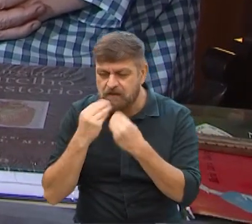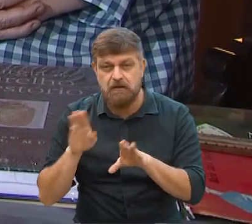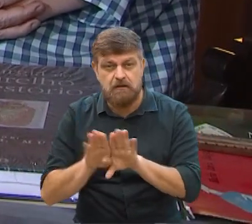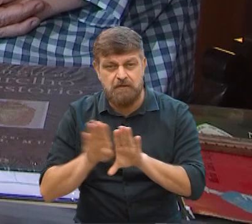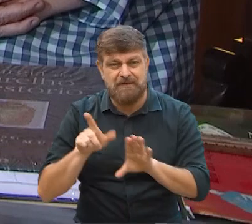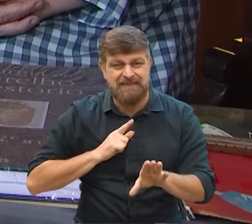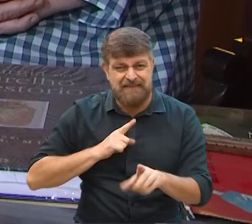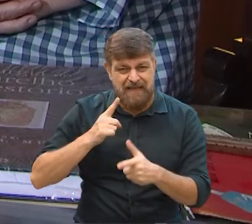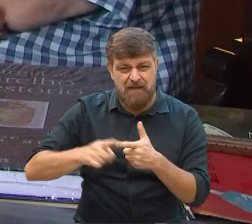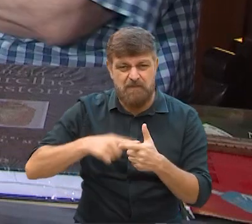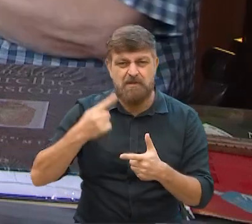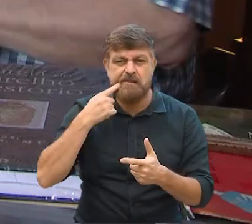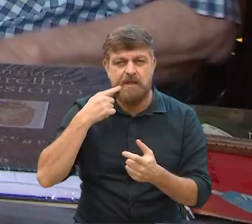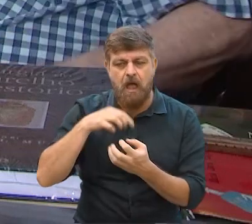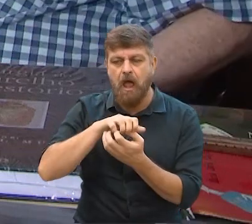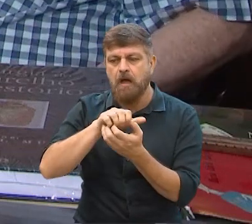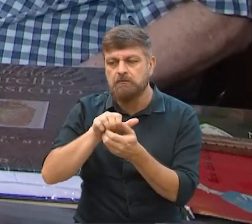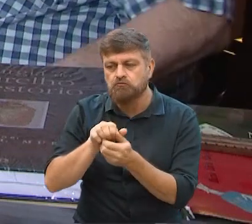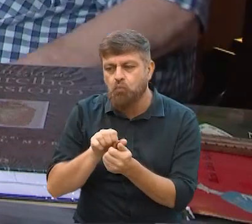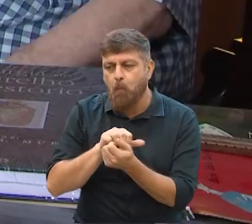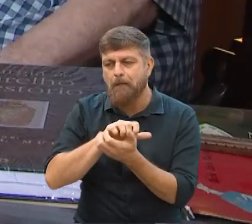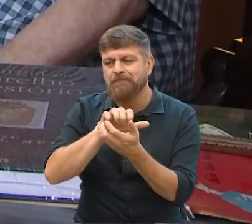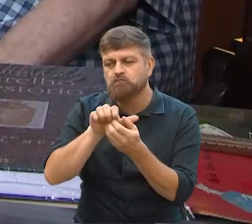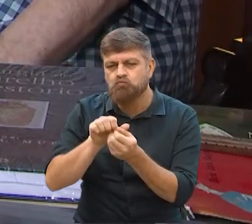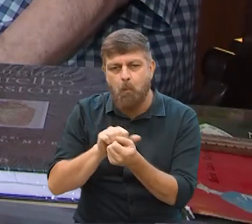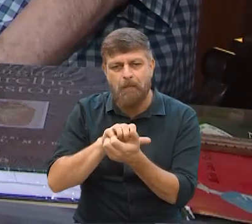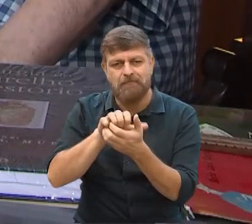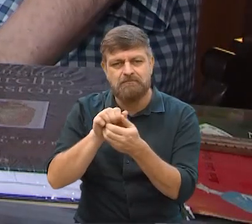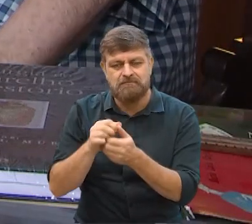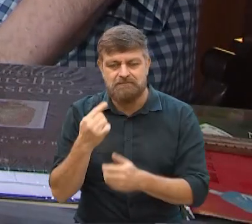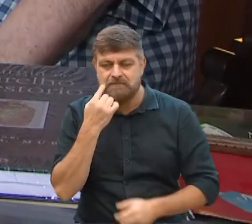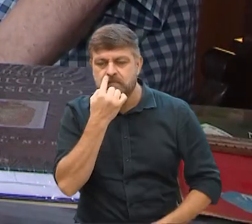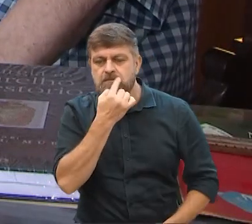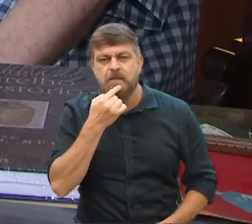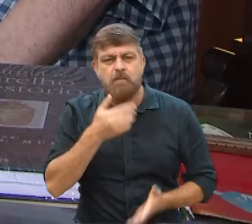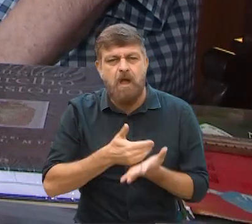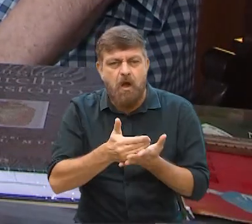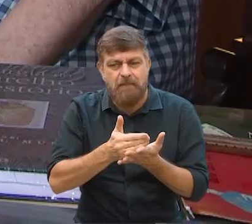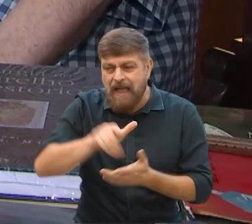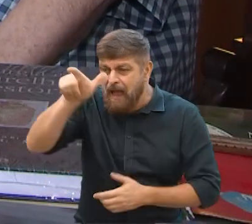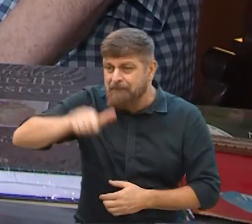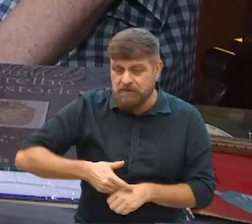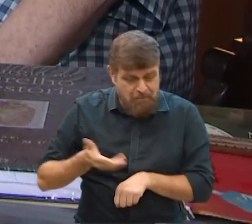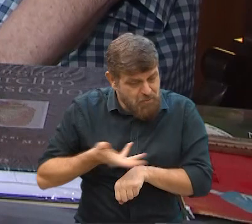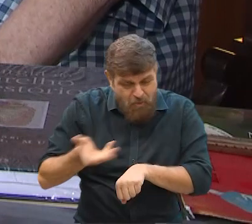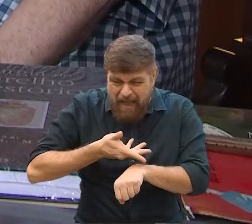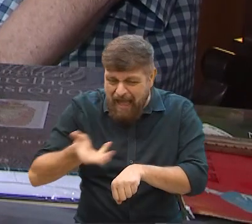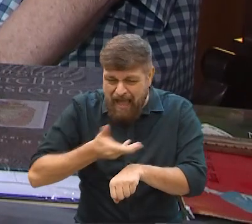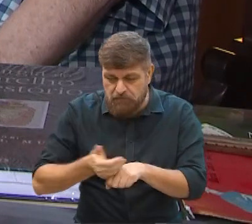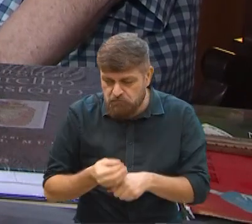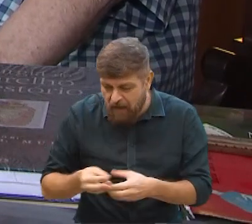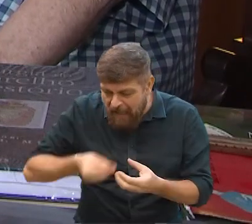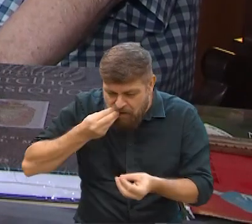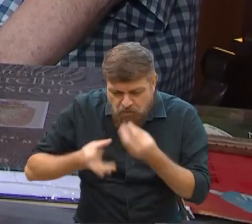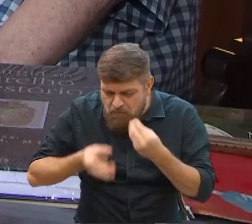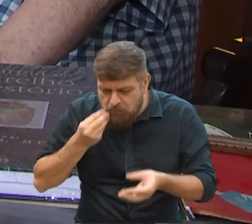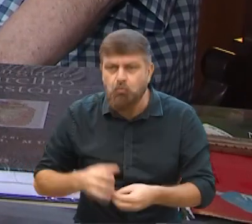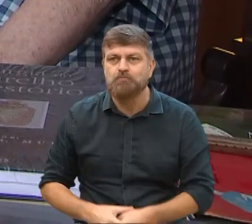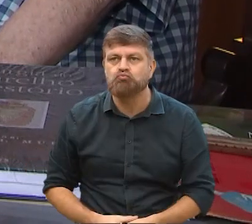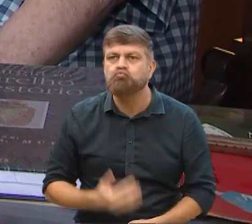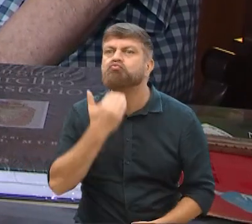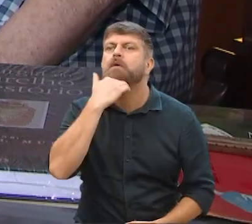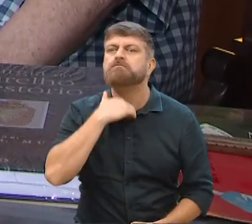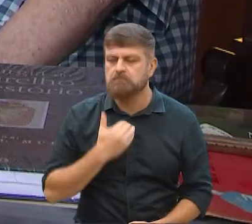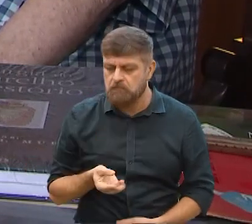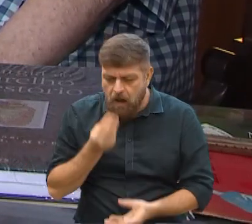da mastigação. Se essa digestão começa na boca, as pessoas estão comendo muito rápido. O que isso